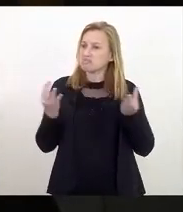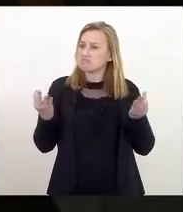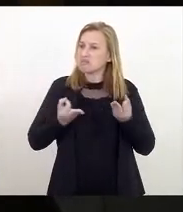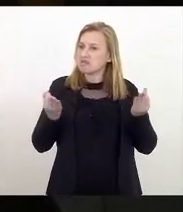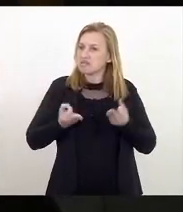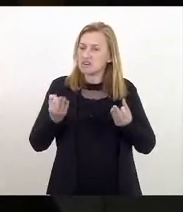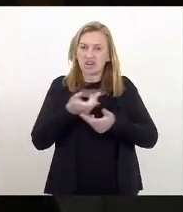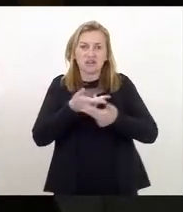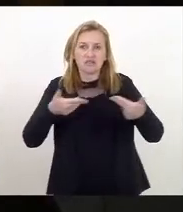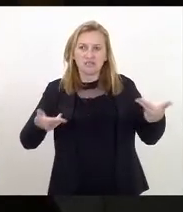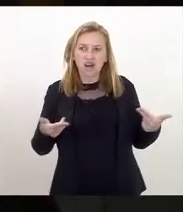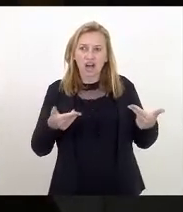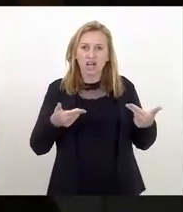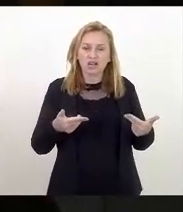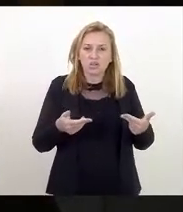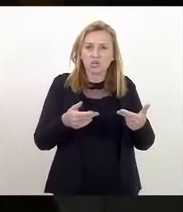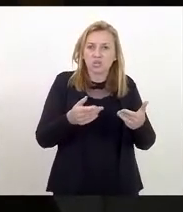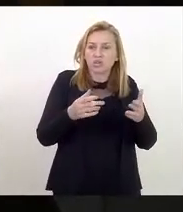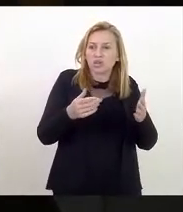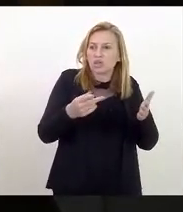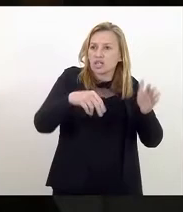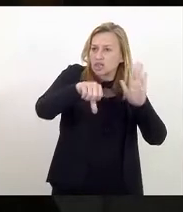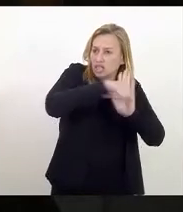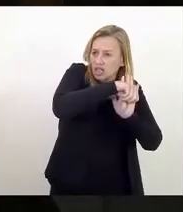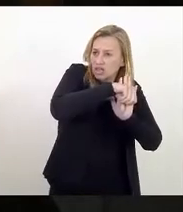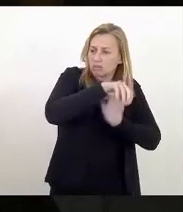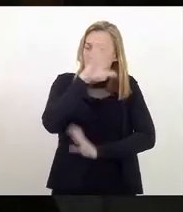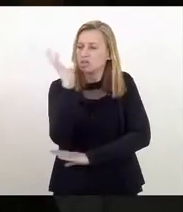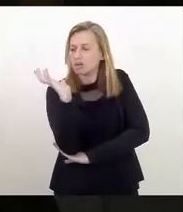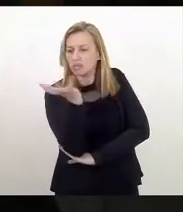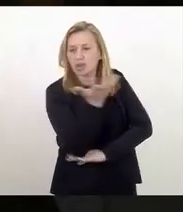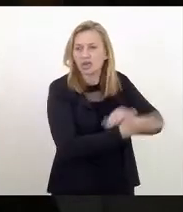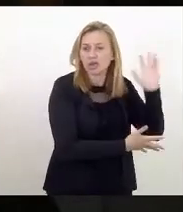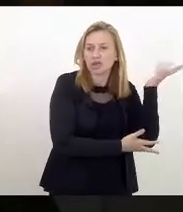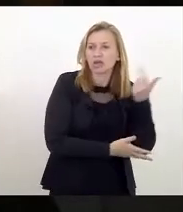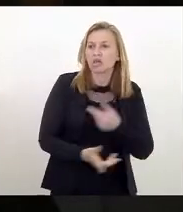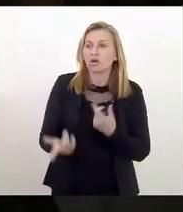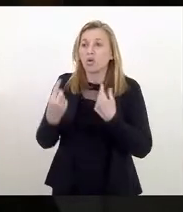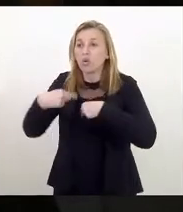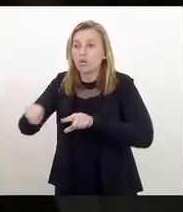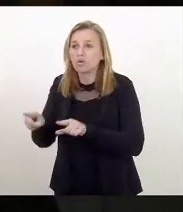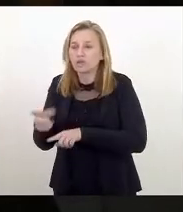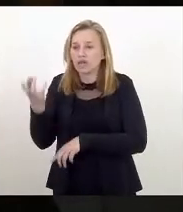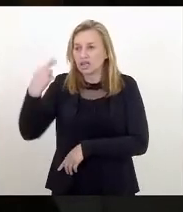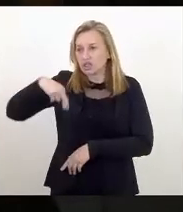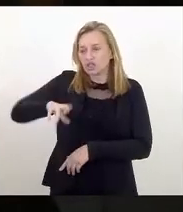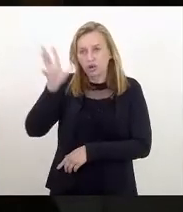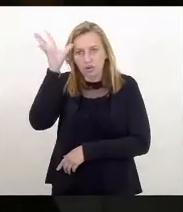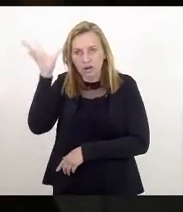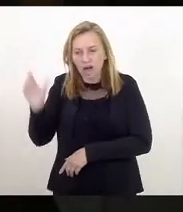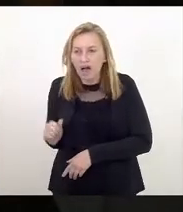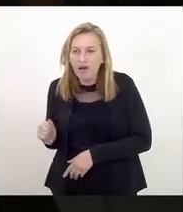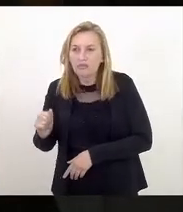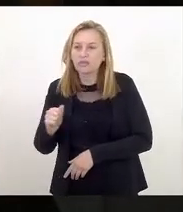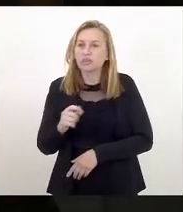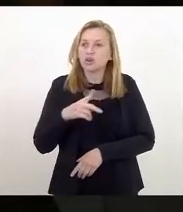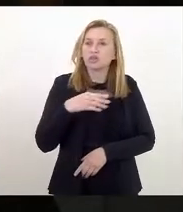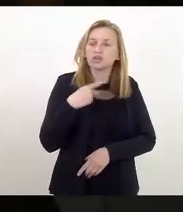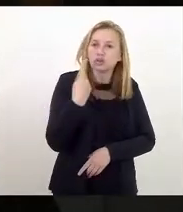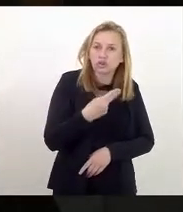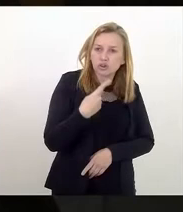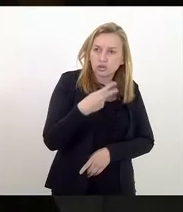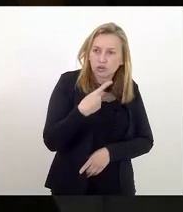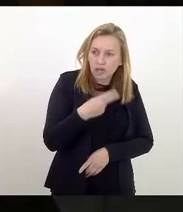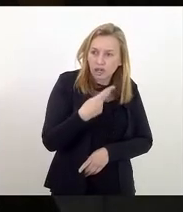vários crimes ambientais, vários crimes contra as religiões afro, nós ajuizamos e o Ministério